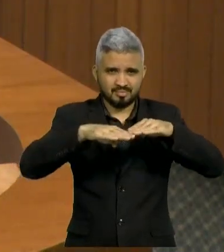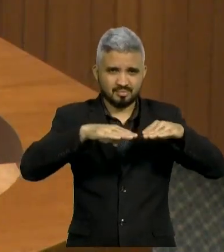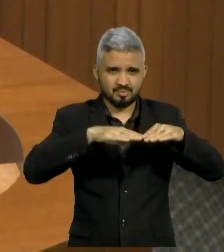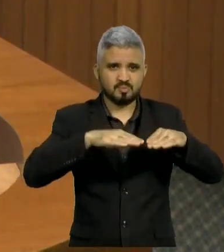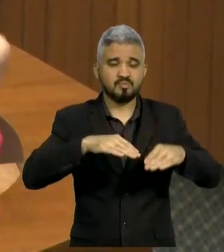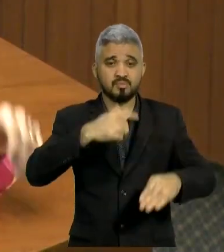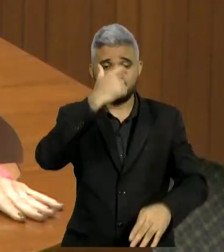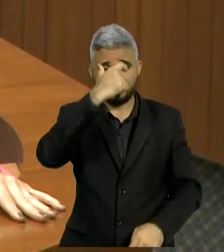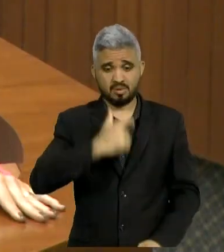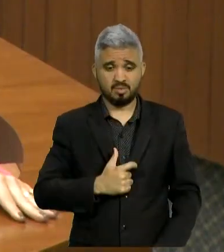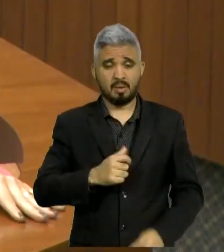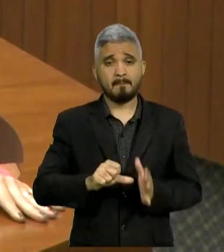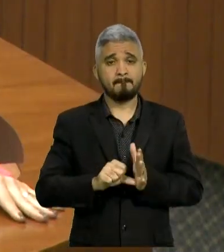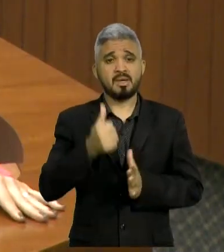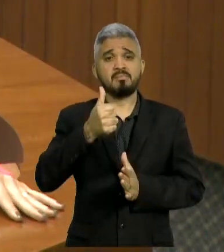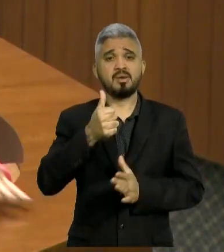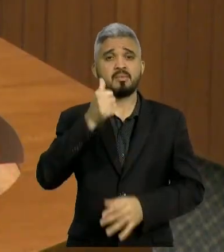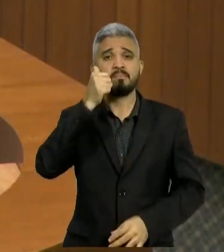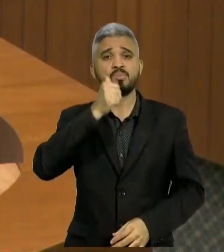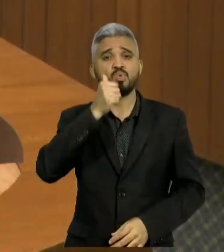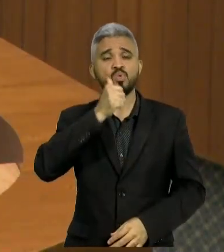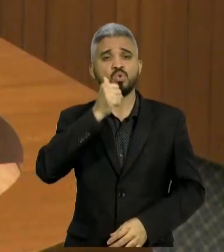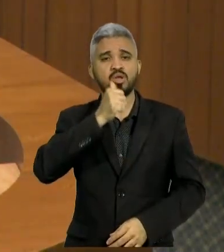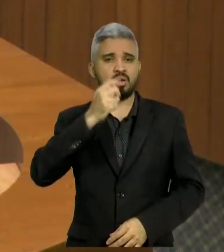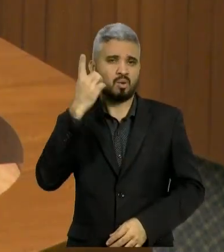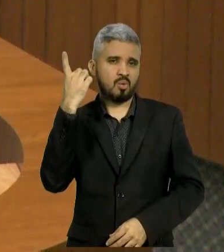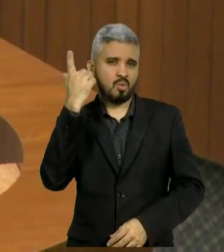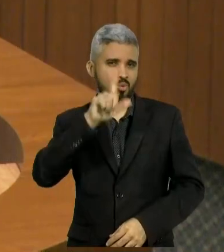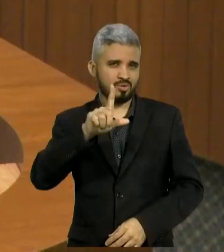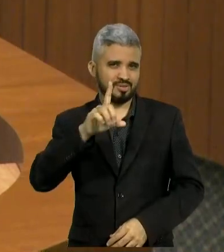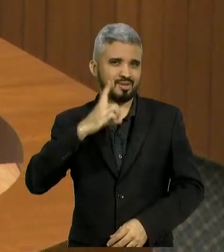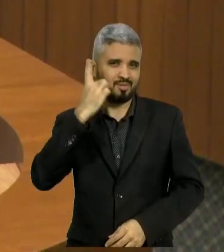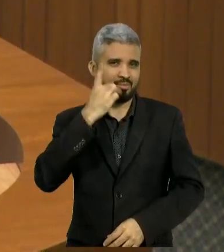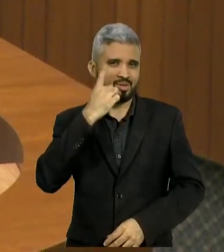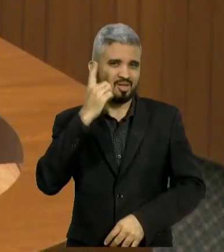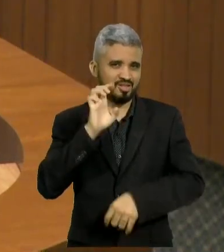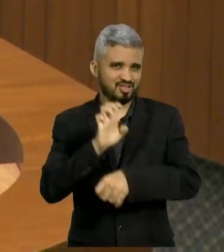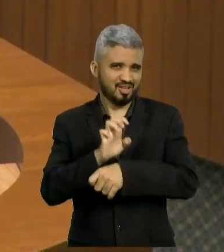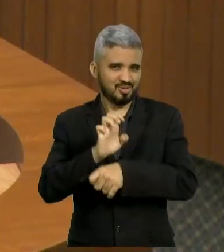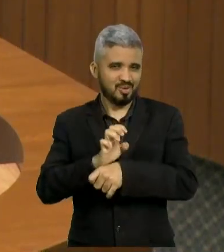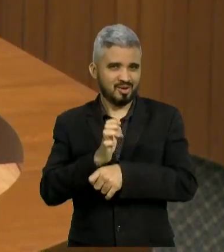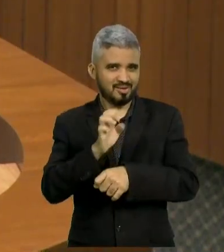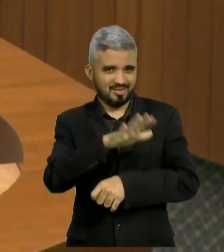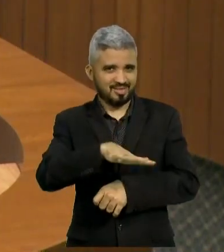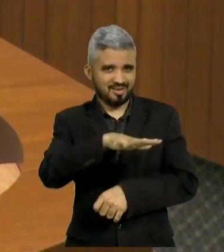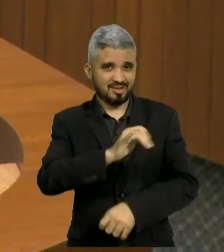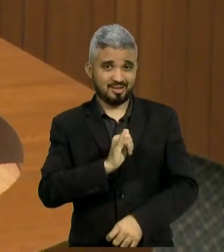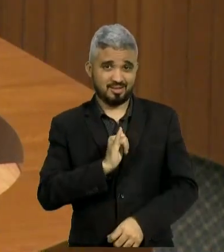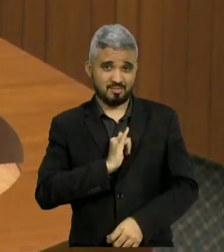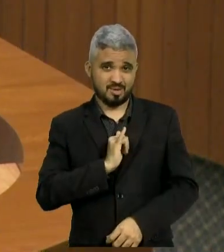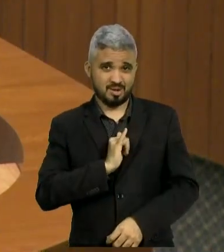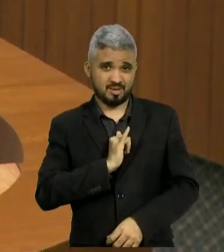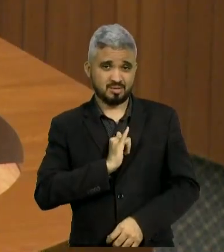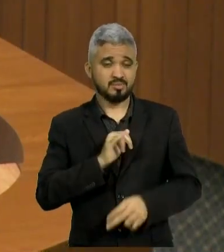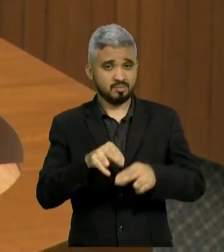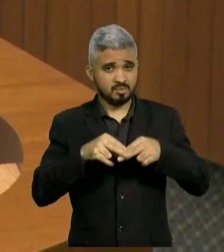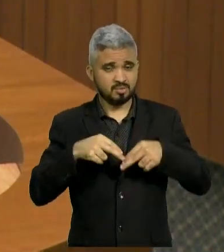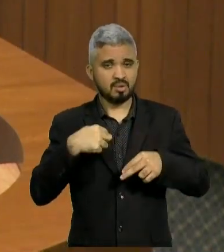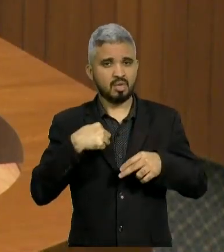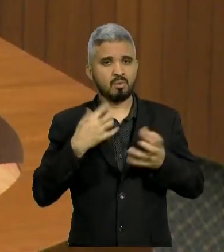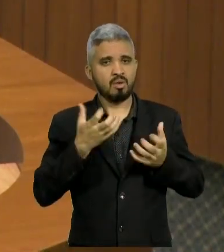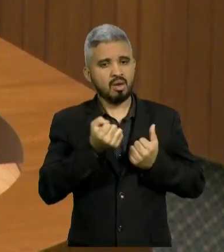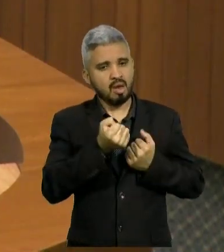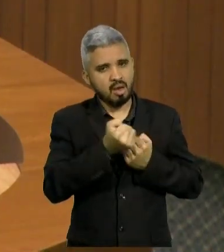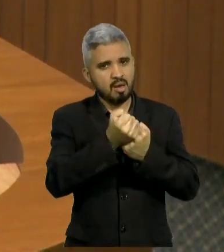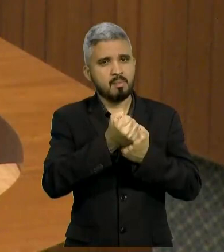mulher eleita deputada estadual. E eu quero, sim, dar a minha contribuição para a minha cidade de Imperatriz. E aqui